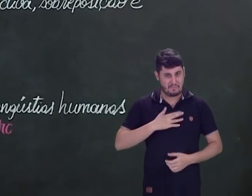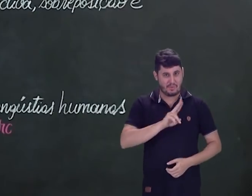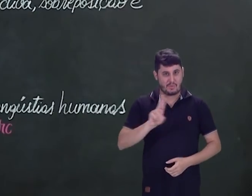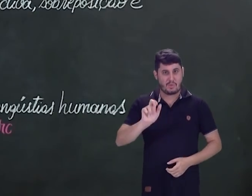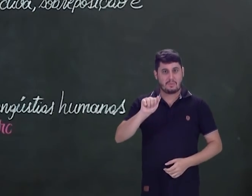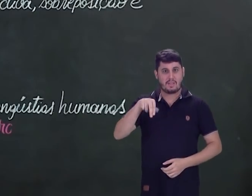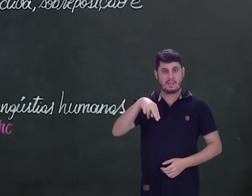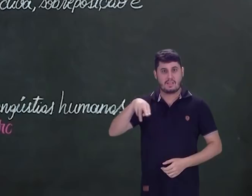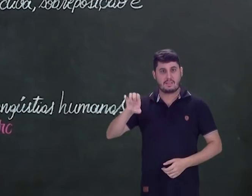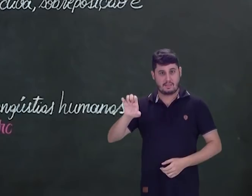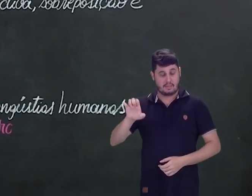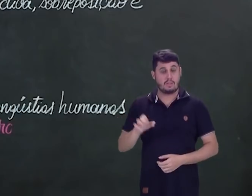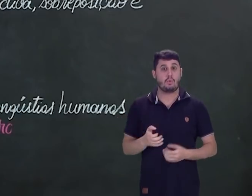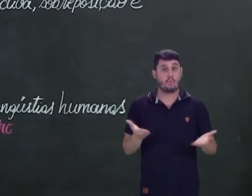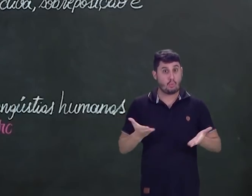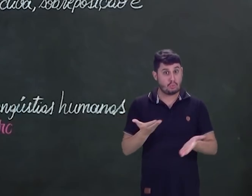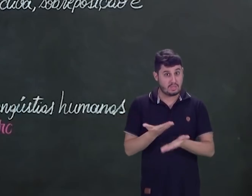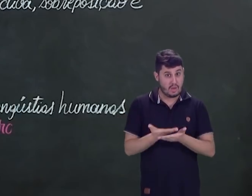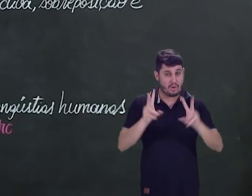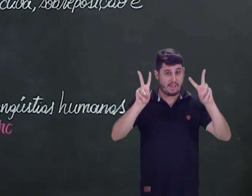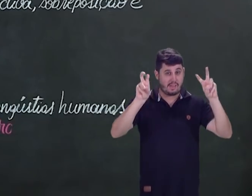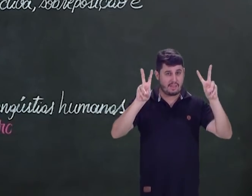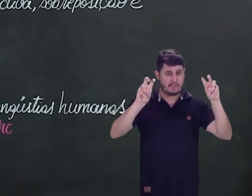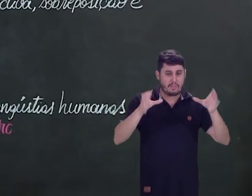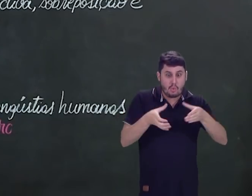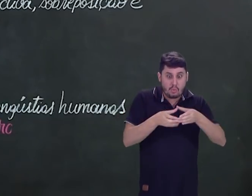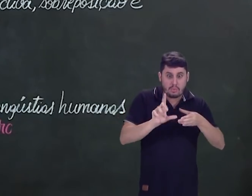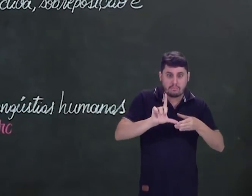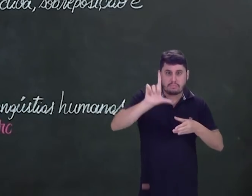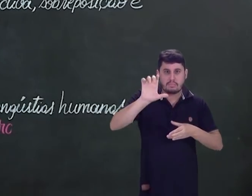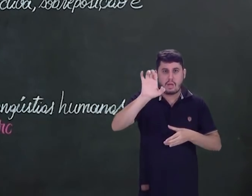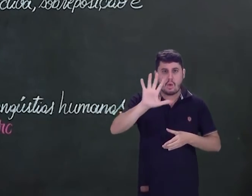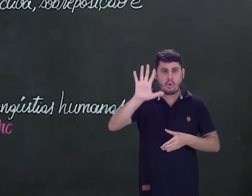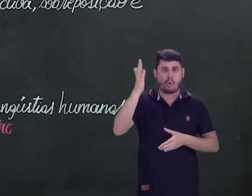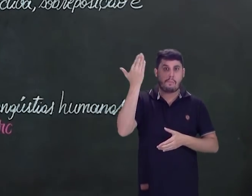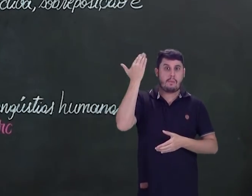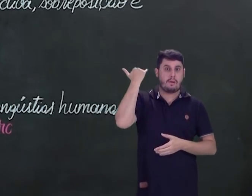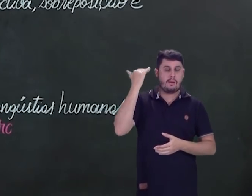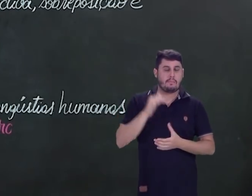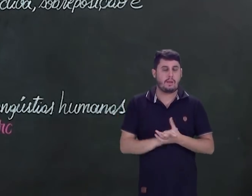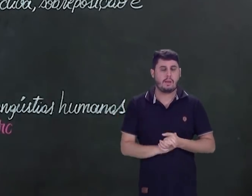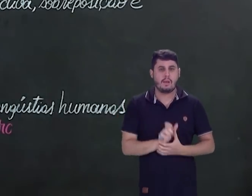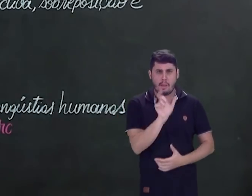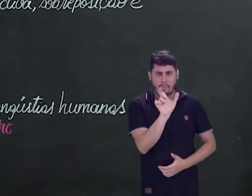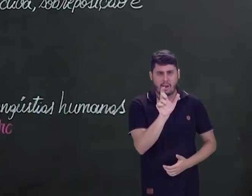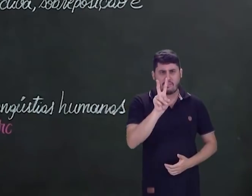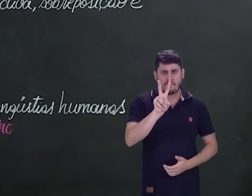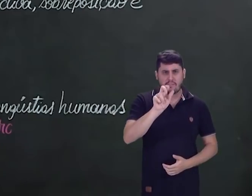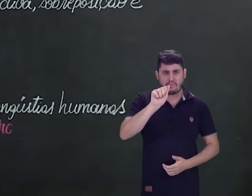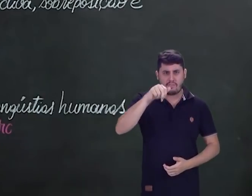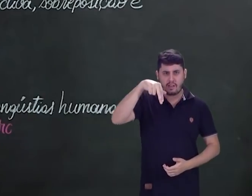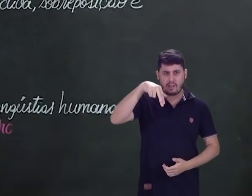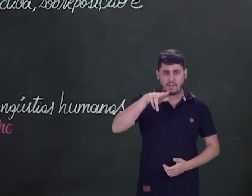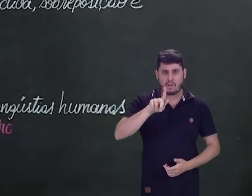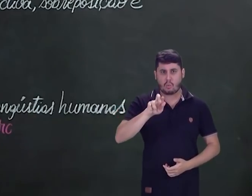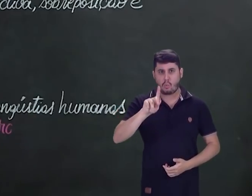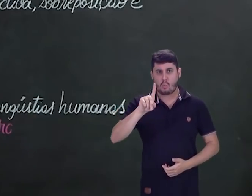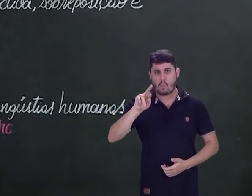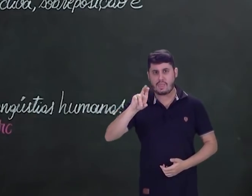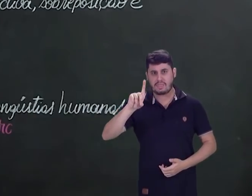Aqui é a Anne e hoje a aula é sobre as vanguardas europeias. A palavra vanguarda, ela vem aqui do